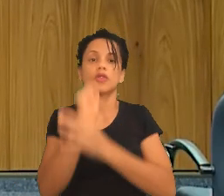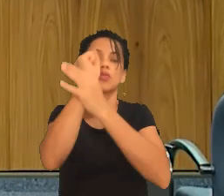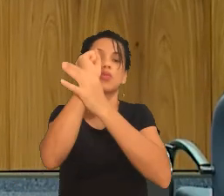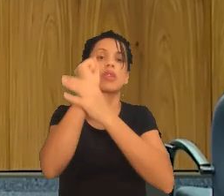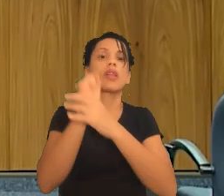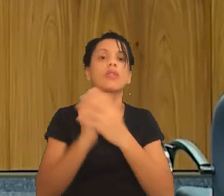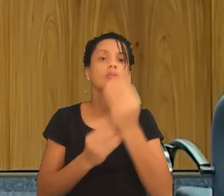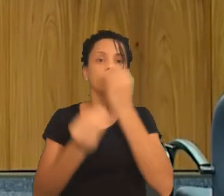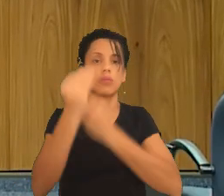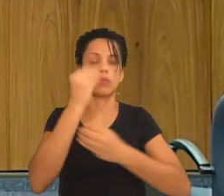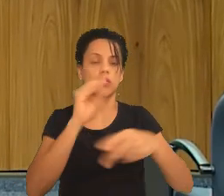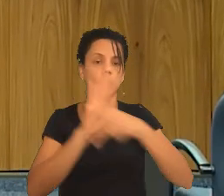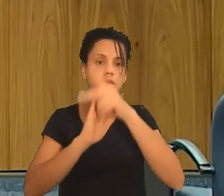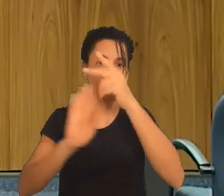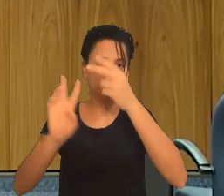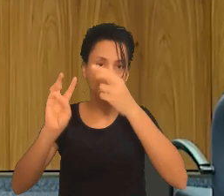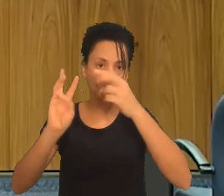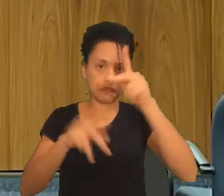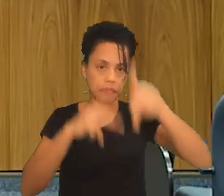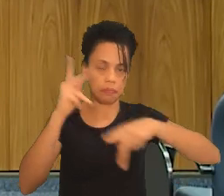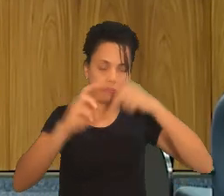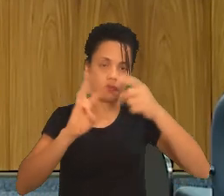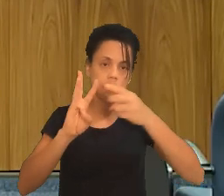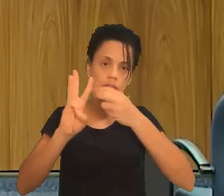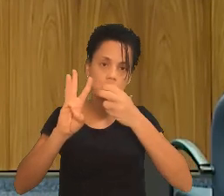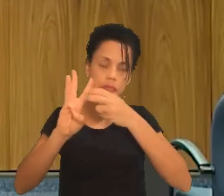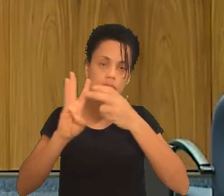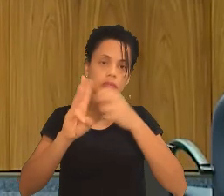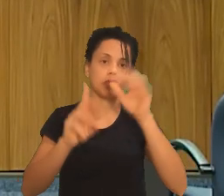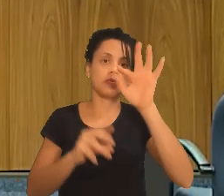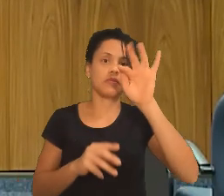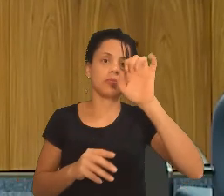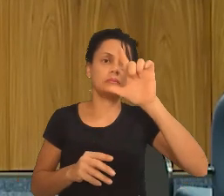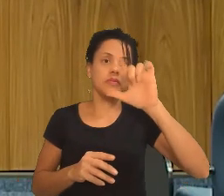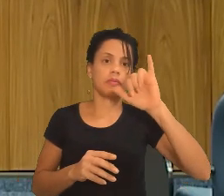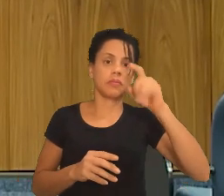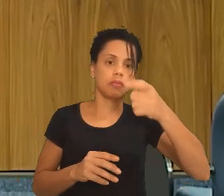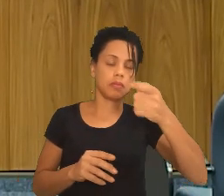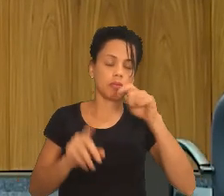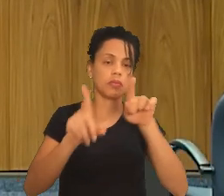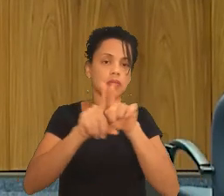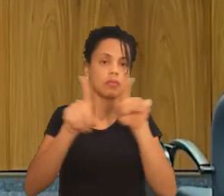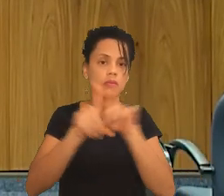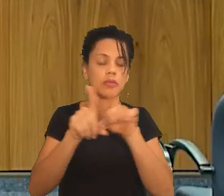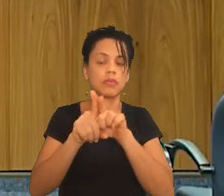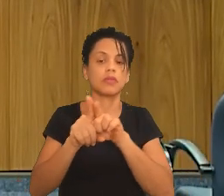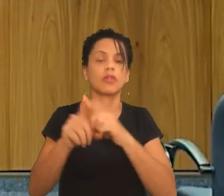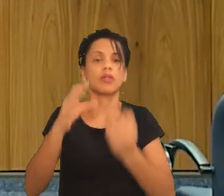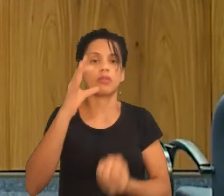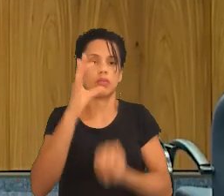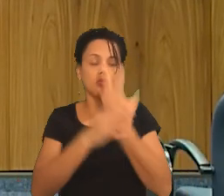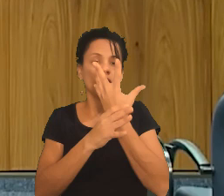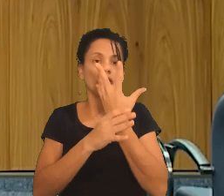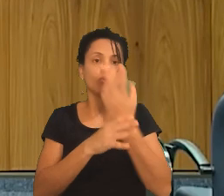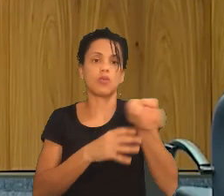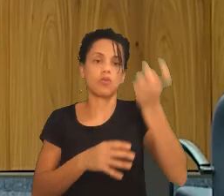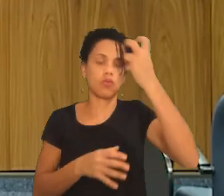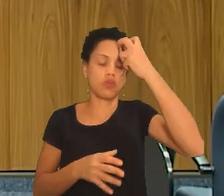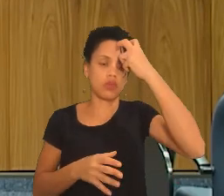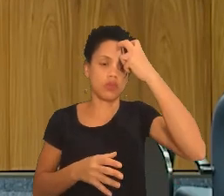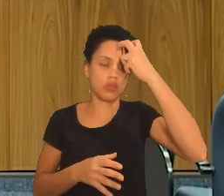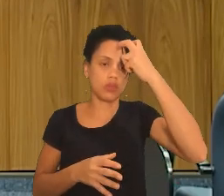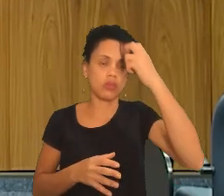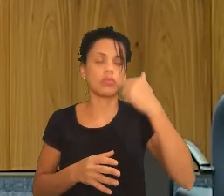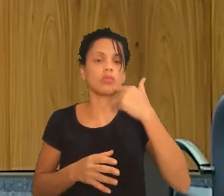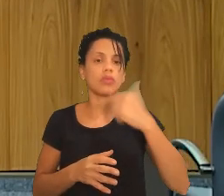indígenas em Minas Gerais, pelo Instituto Félix Guattari, e como produtor cultural no projeto Língua Mãe Krenak,